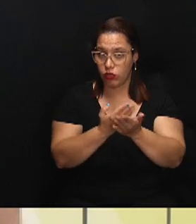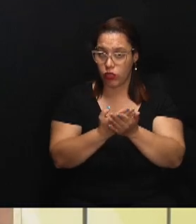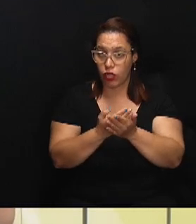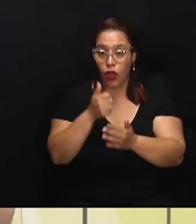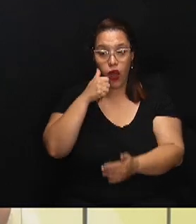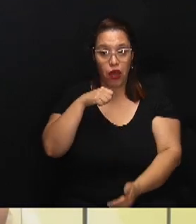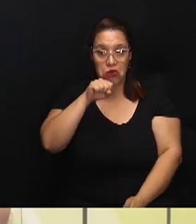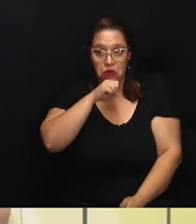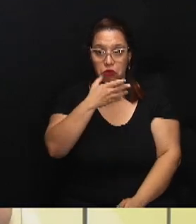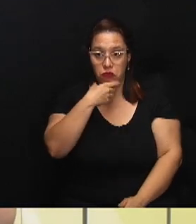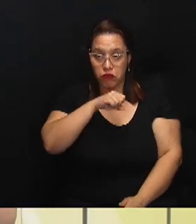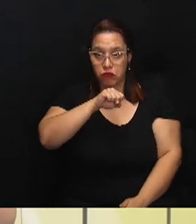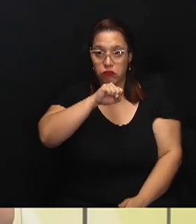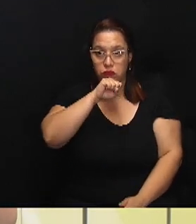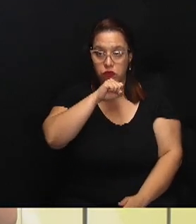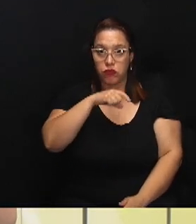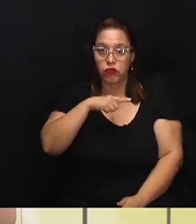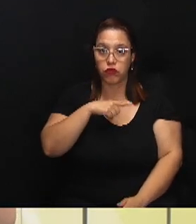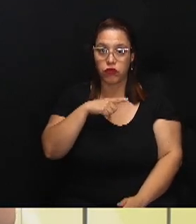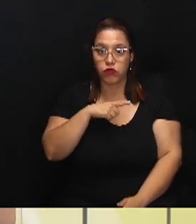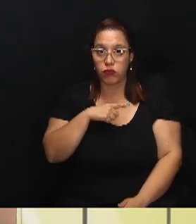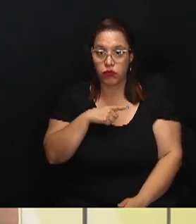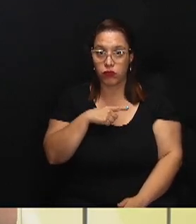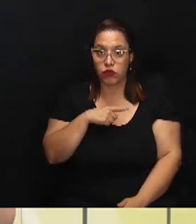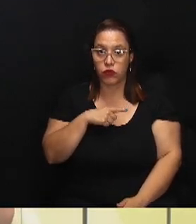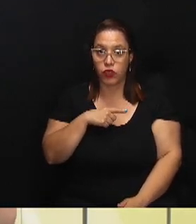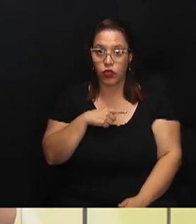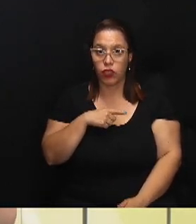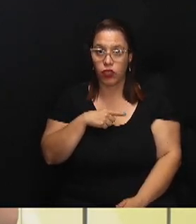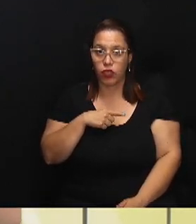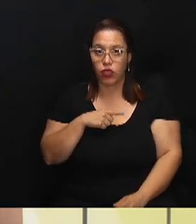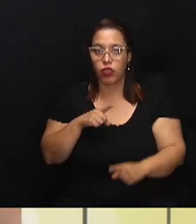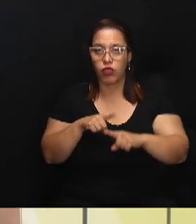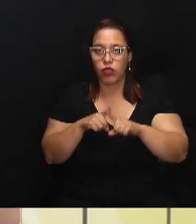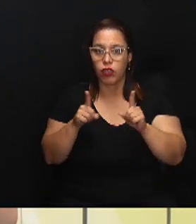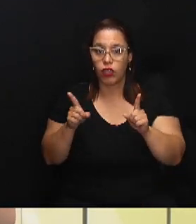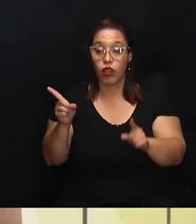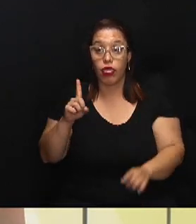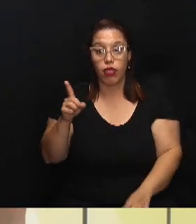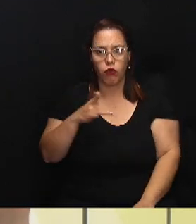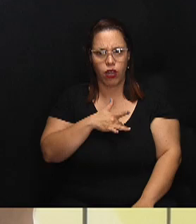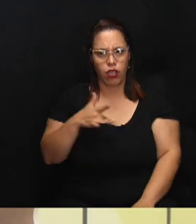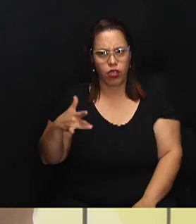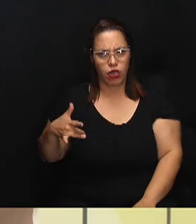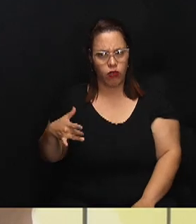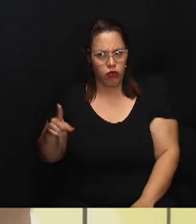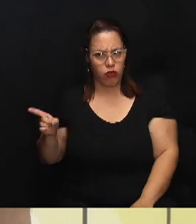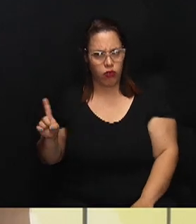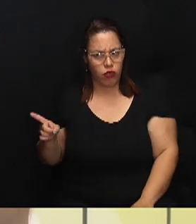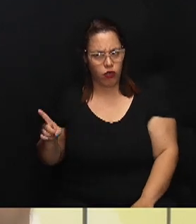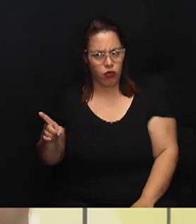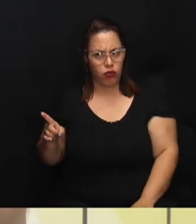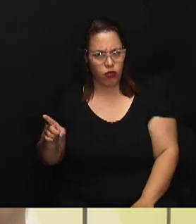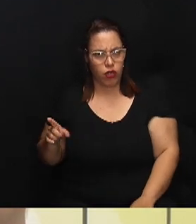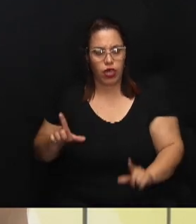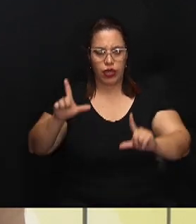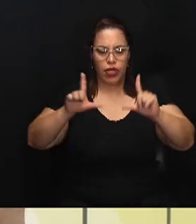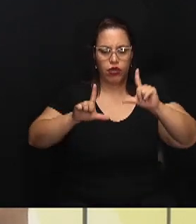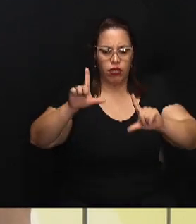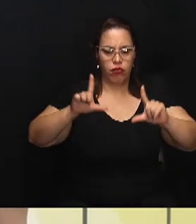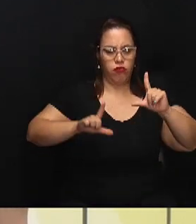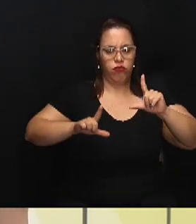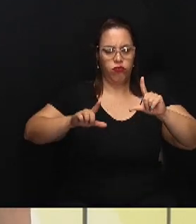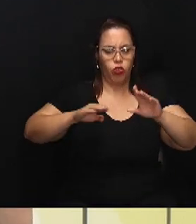pais, né, que tentem, falar assim, poxa, não é saudável você ficar o tempo todo em tela, tá?